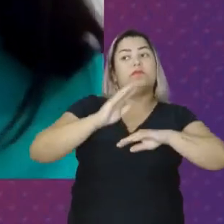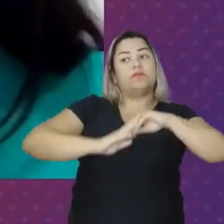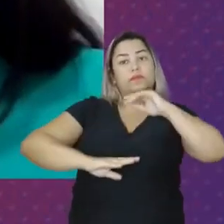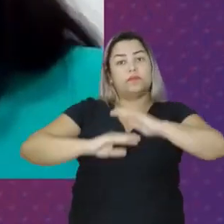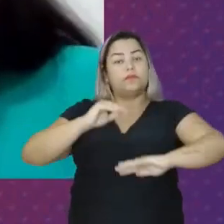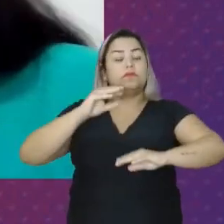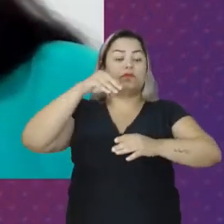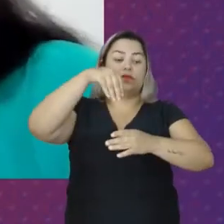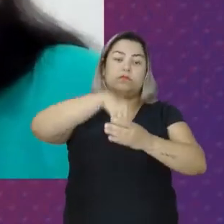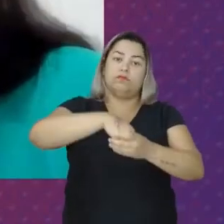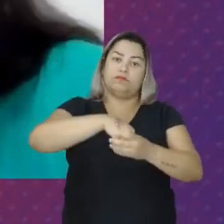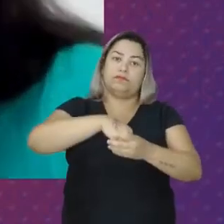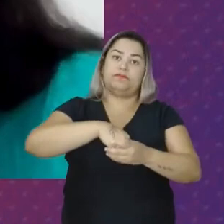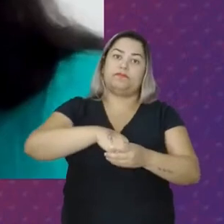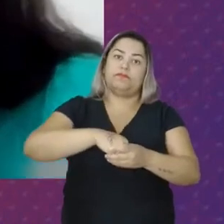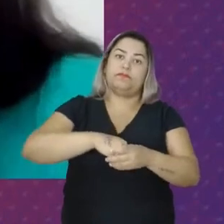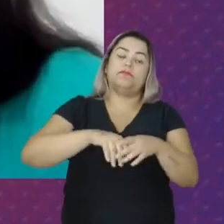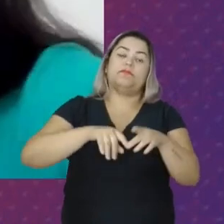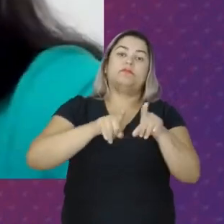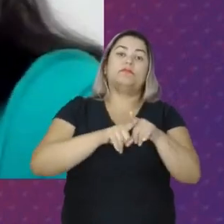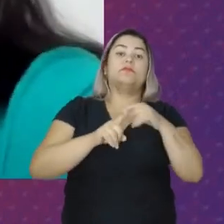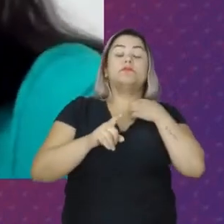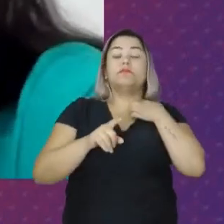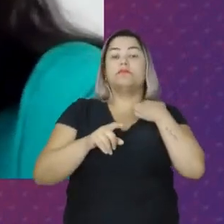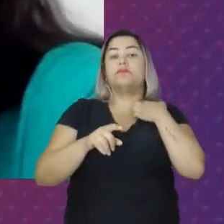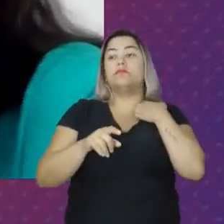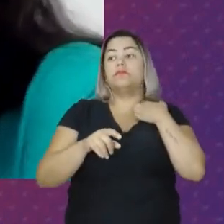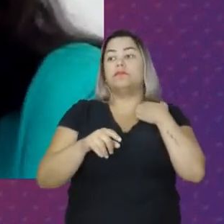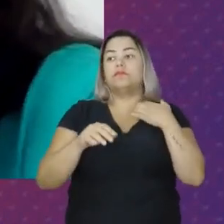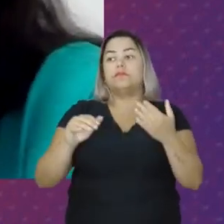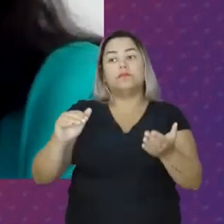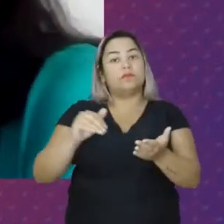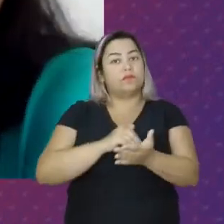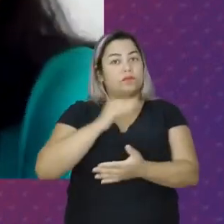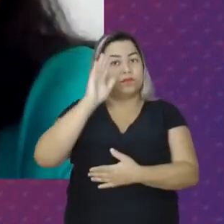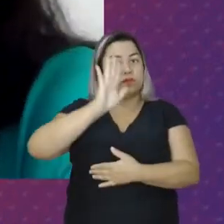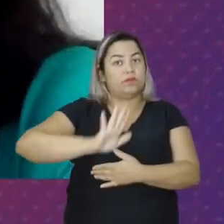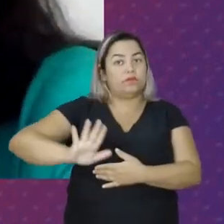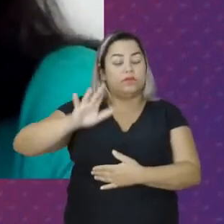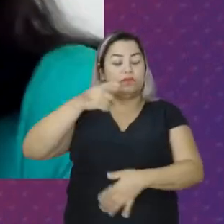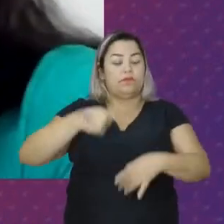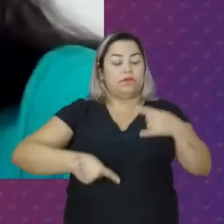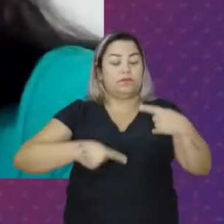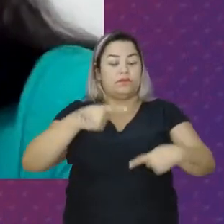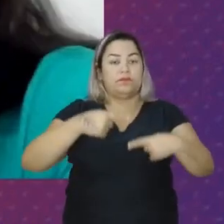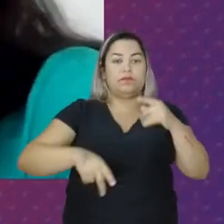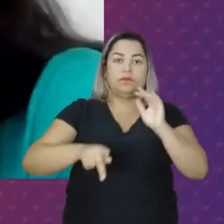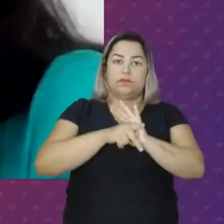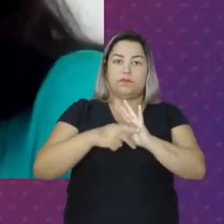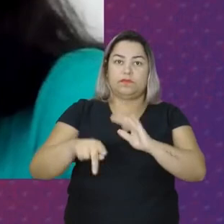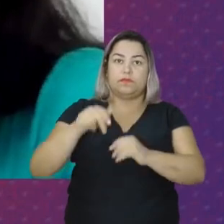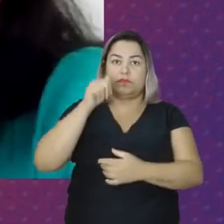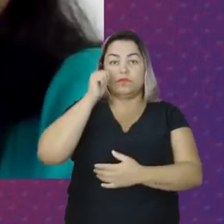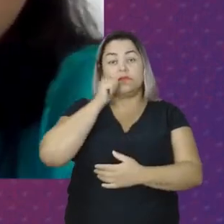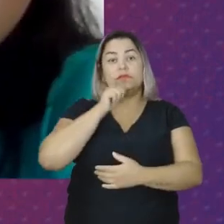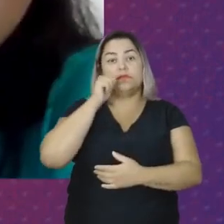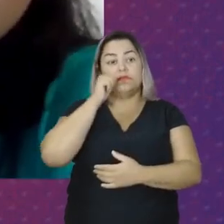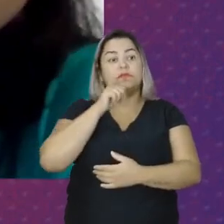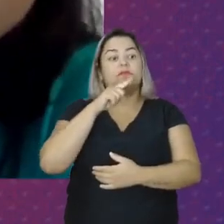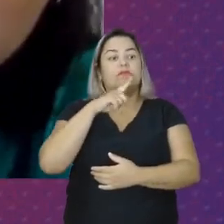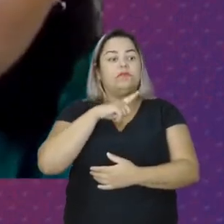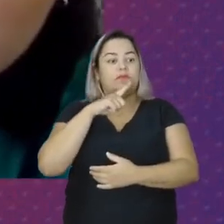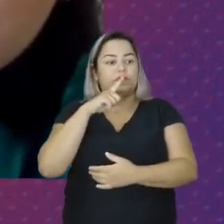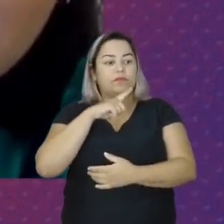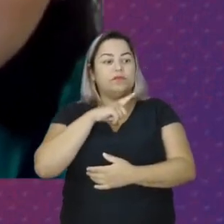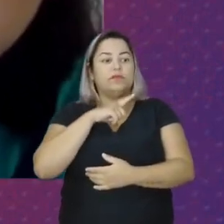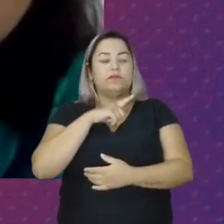ali dentro da esfera da Secretaria Nacional de Política para as Mulheres, né? E aí a gente tem, então,